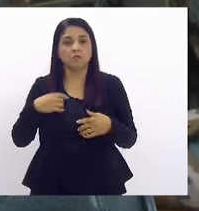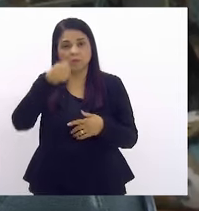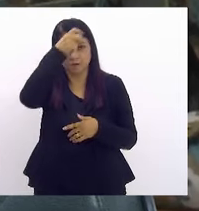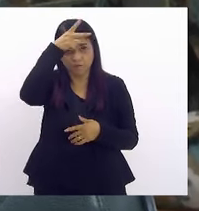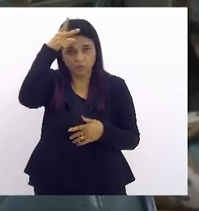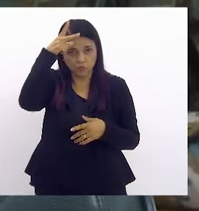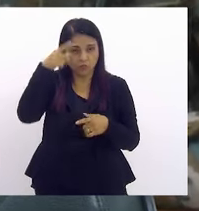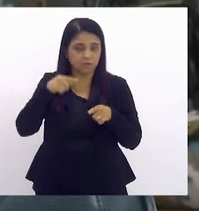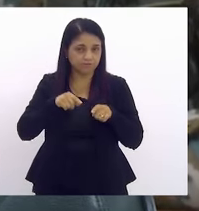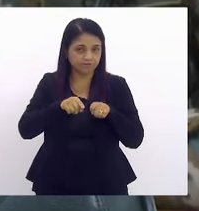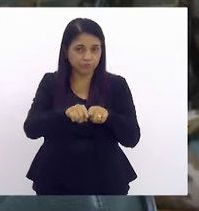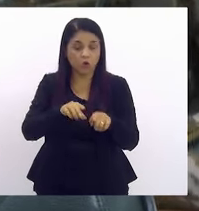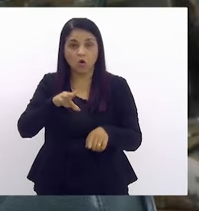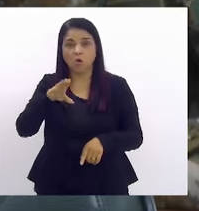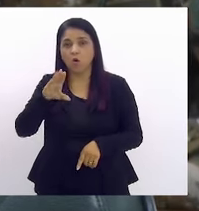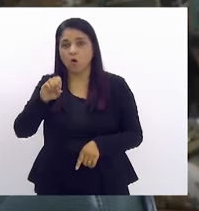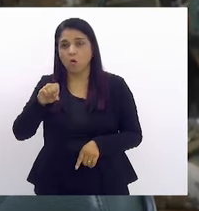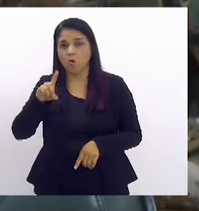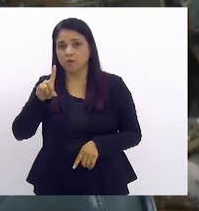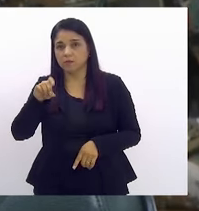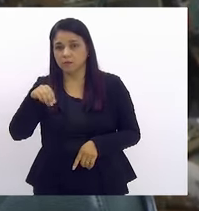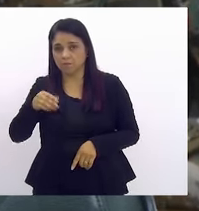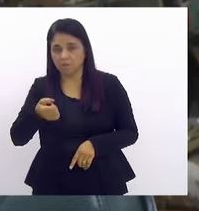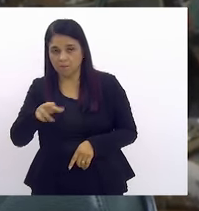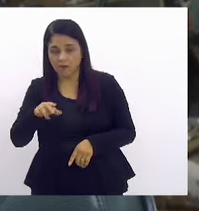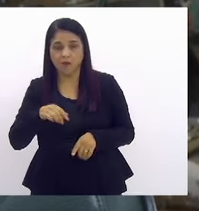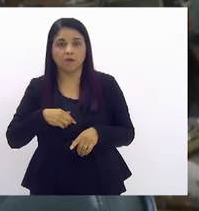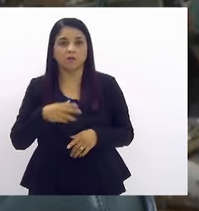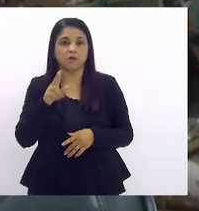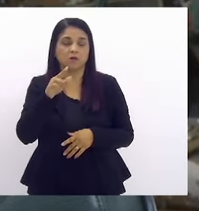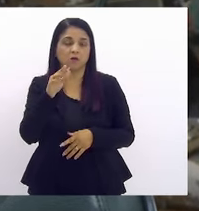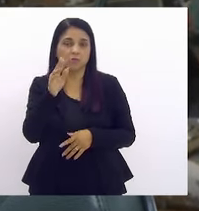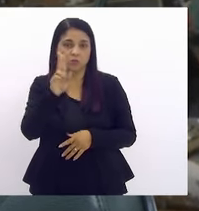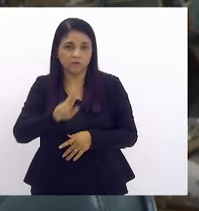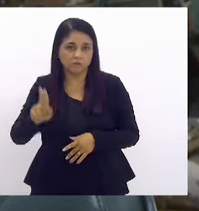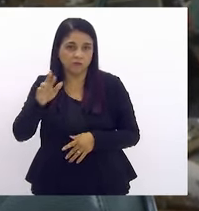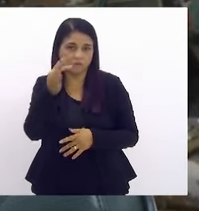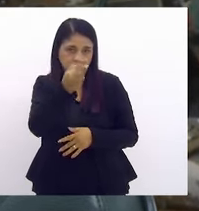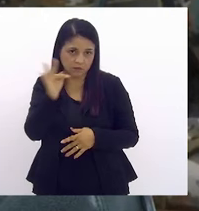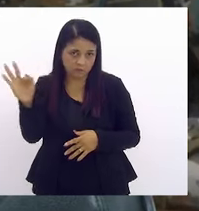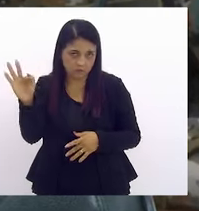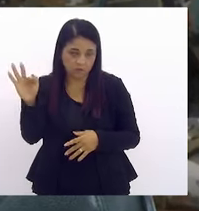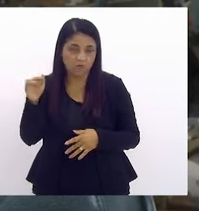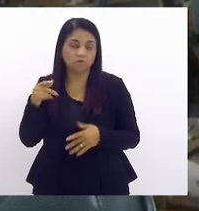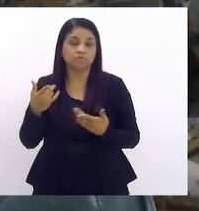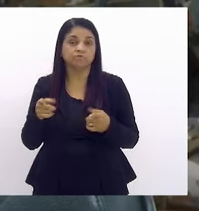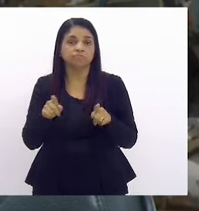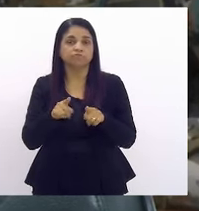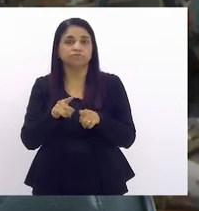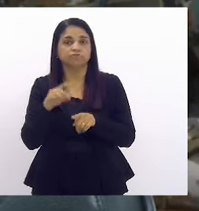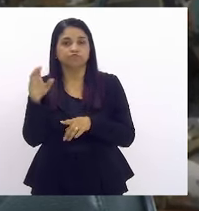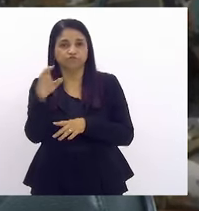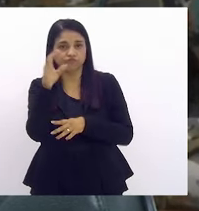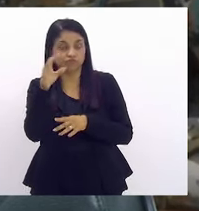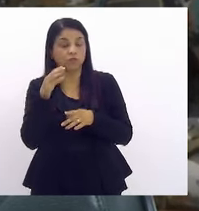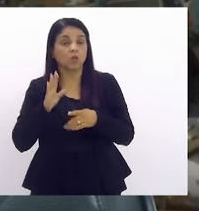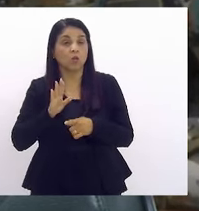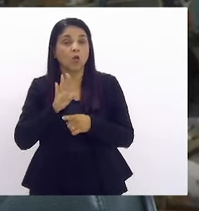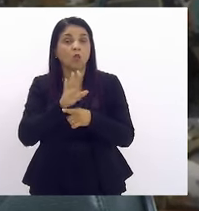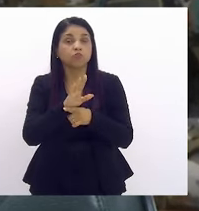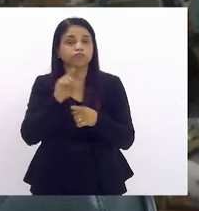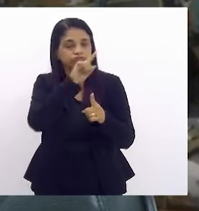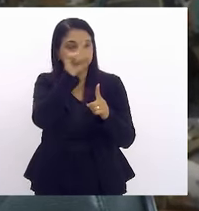a Codemar e a Universidade Federal Fluminense. Então, é um projeto cujo principal objetivo é cooperar para